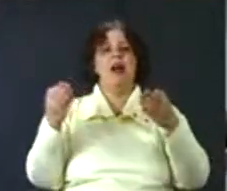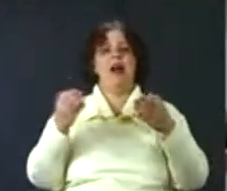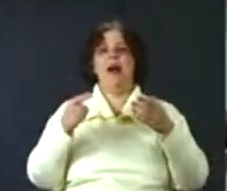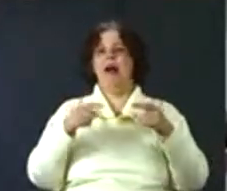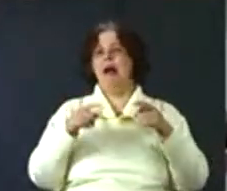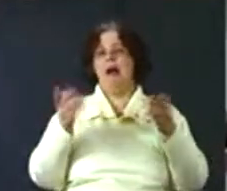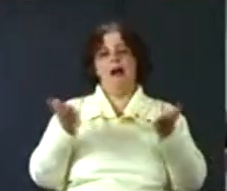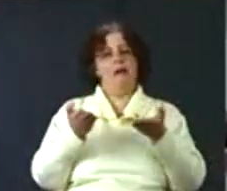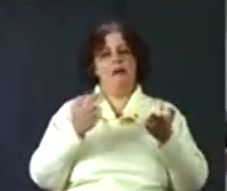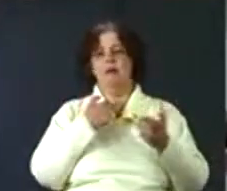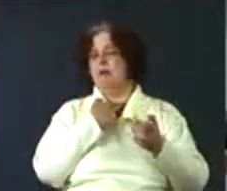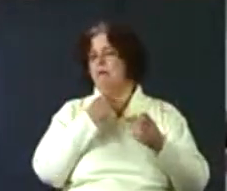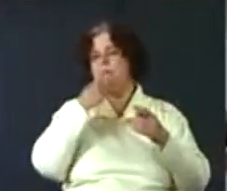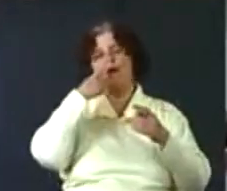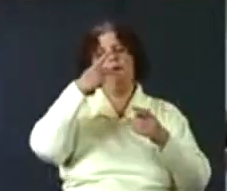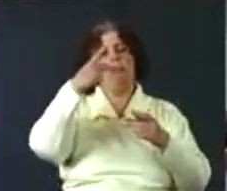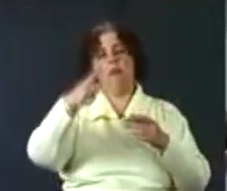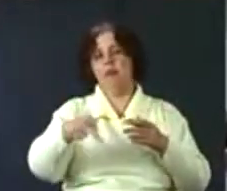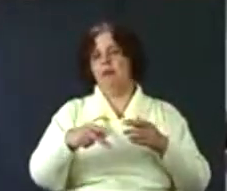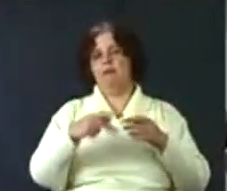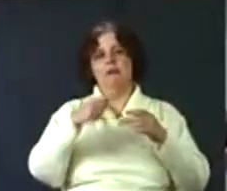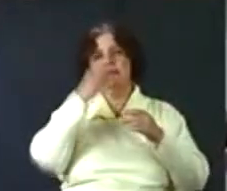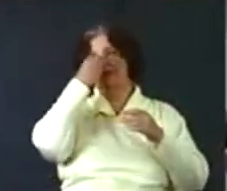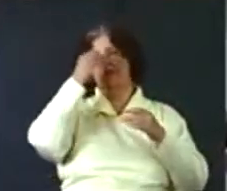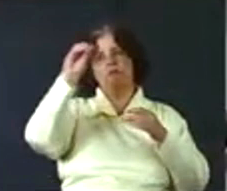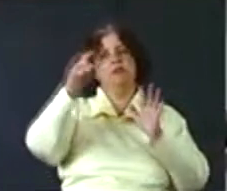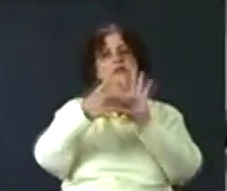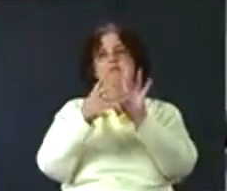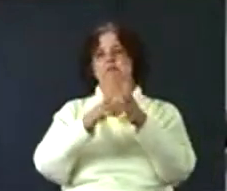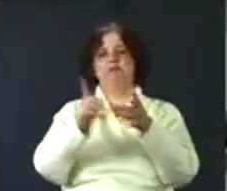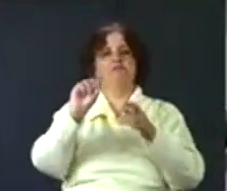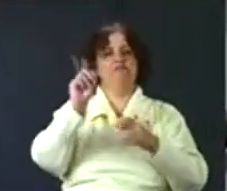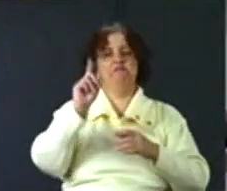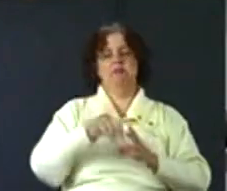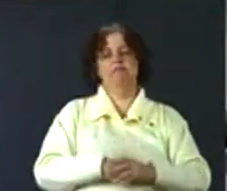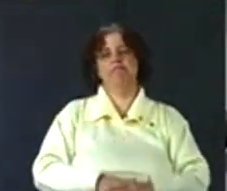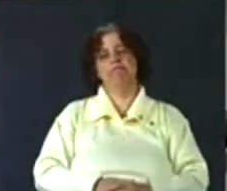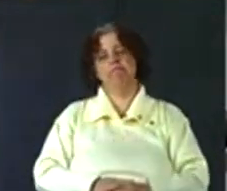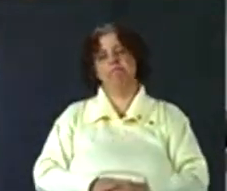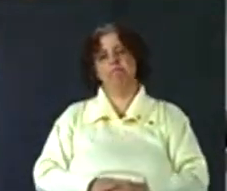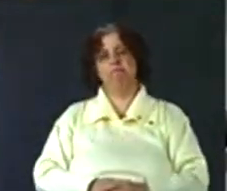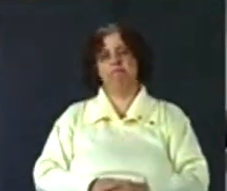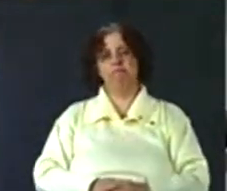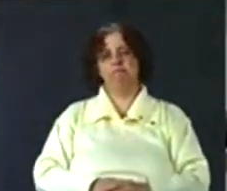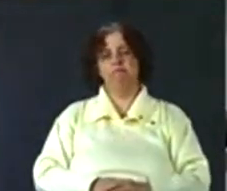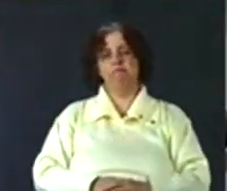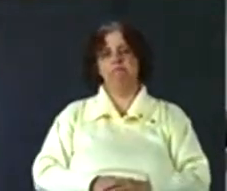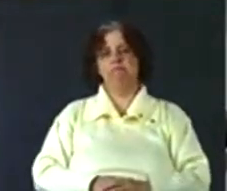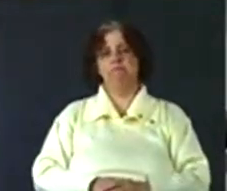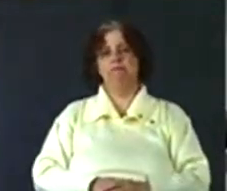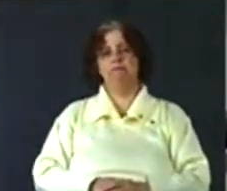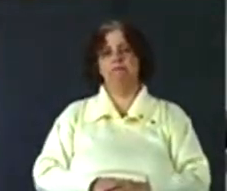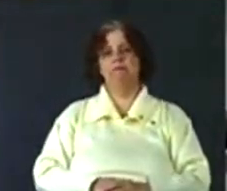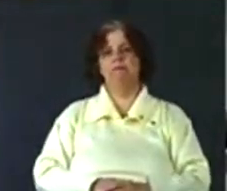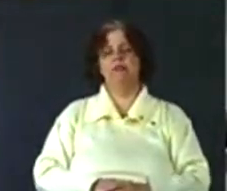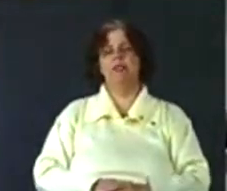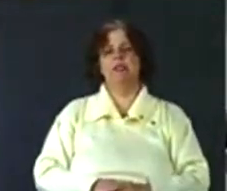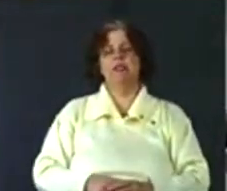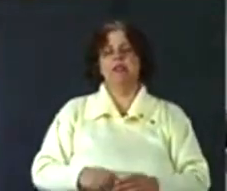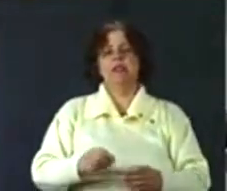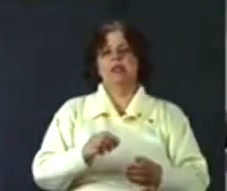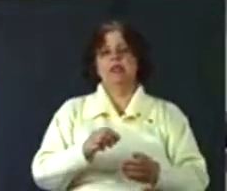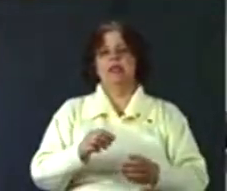É interessante que esse pastor, o testemunho desse homem, que no dia 23 de fevereiro do ano